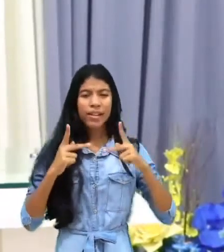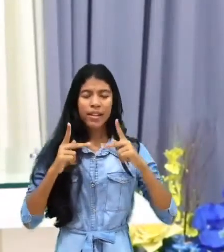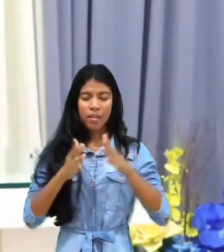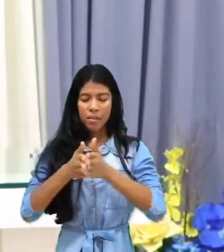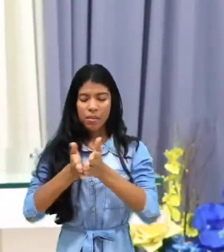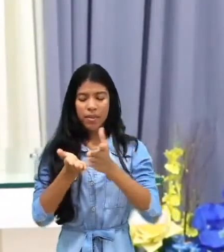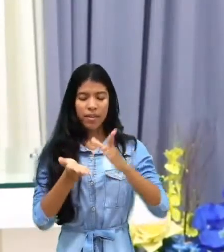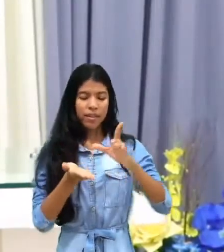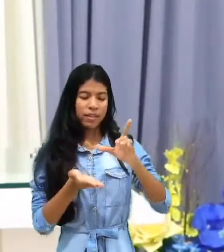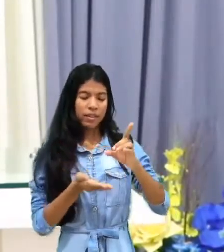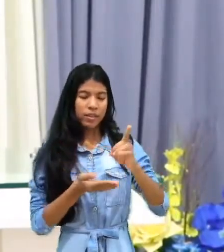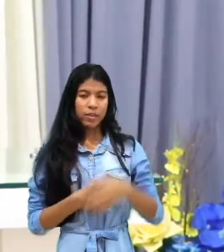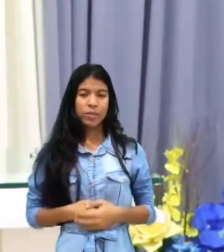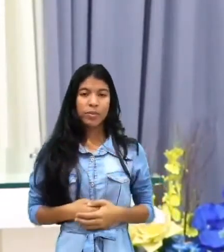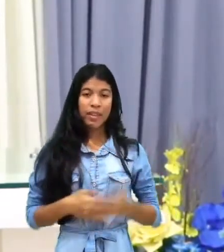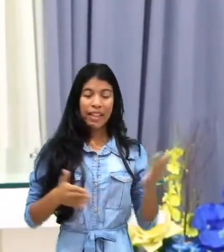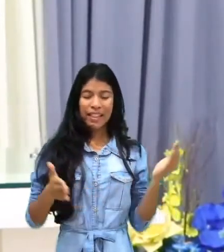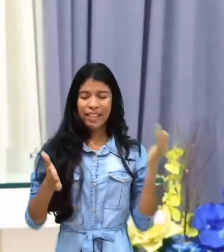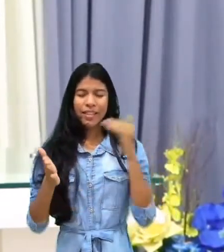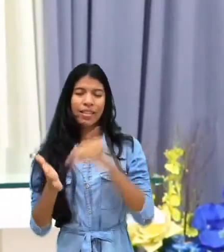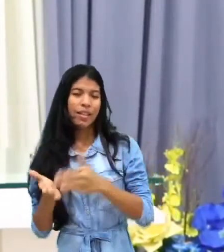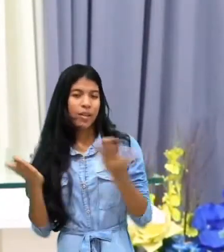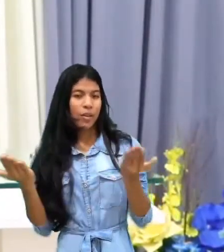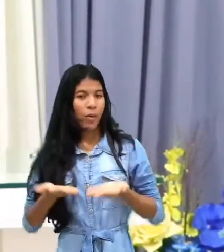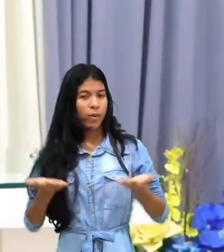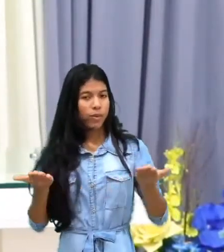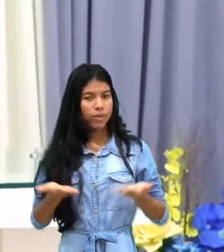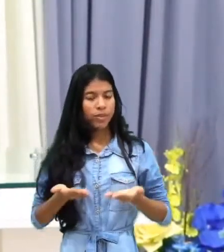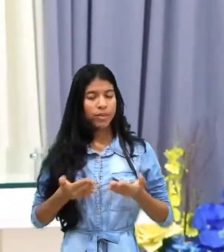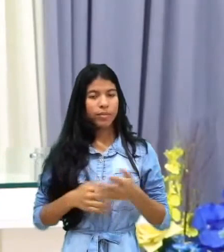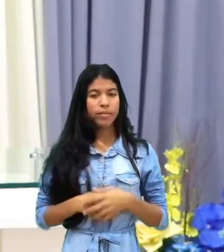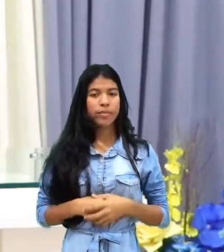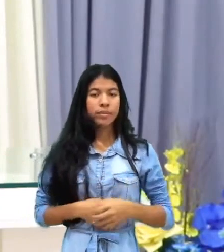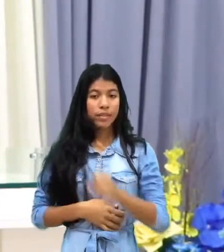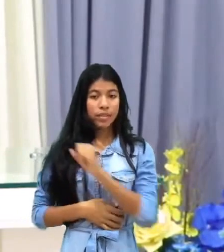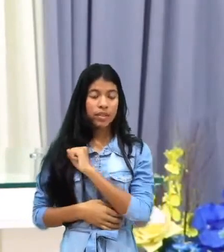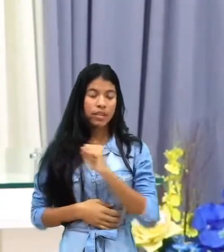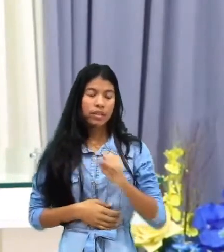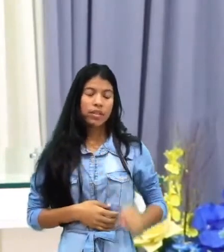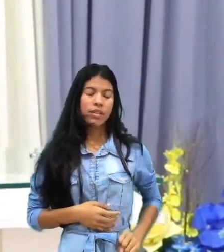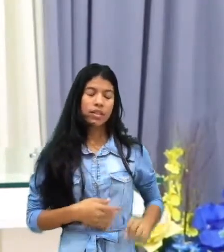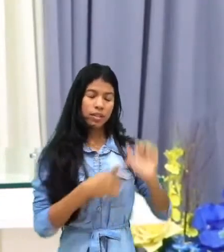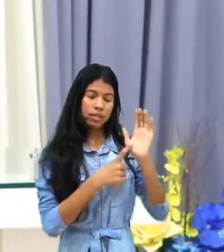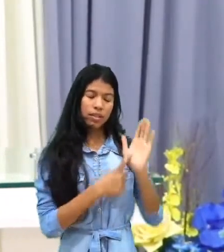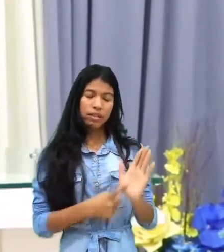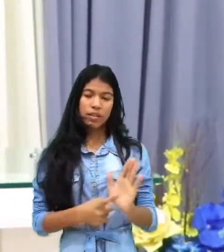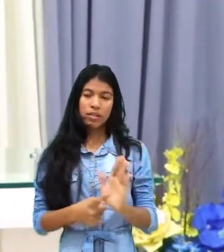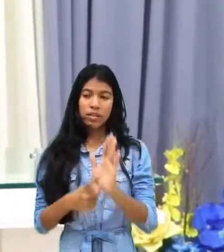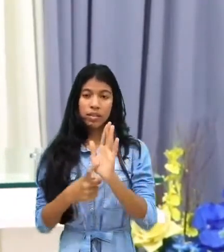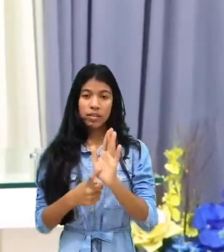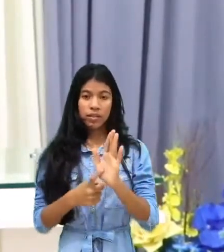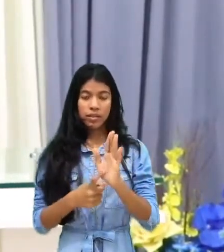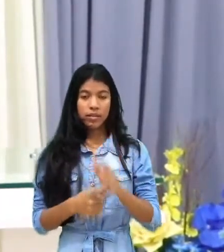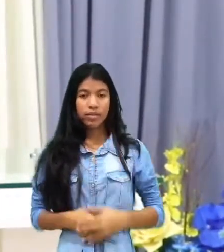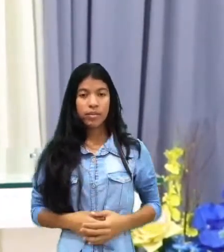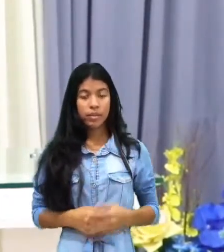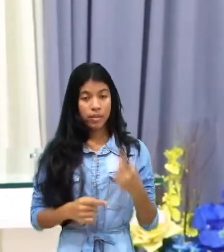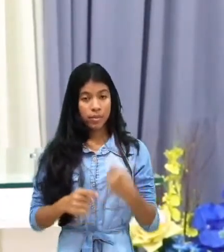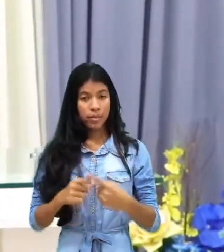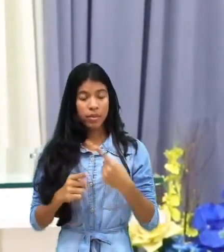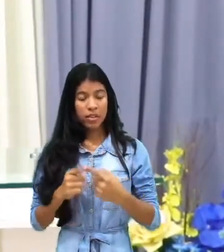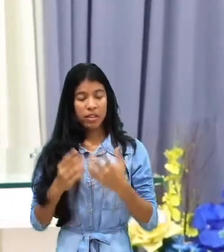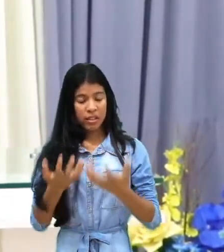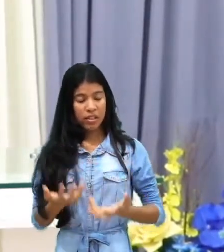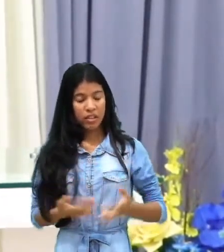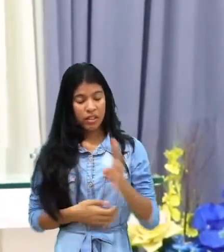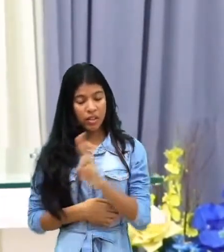Até hoje, nos nossos dias, o Senhor se revelou e deixou-se ver por Isaías, porque queria usar